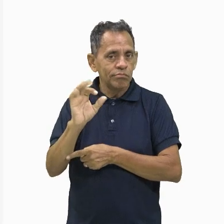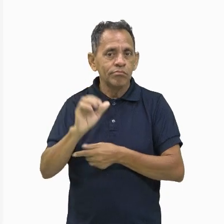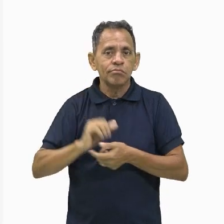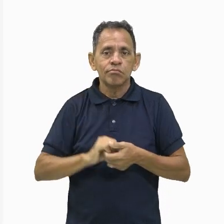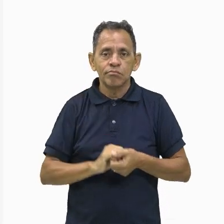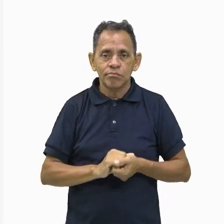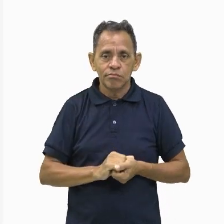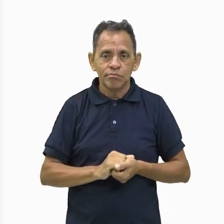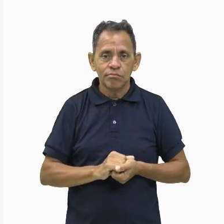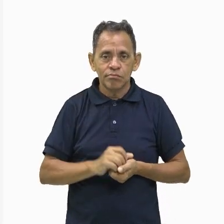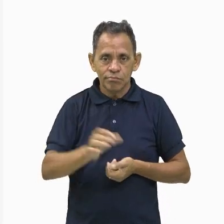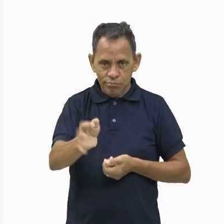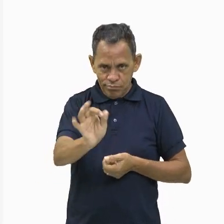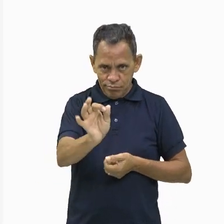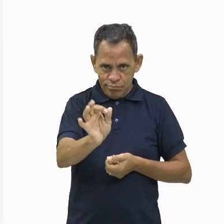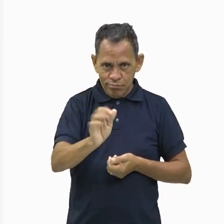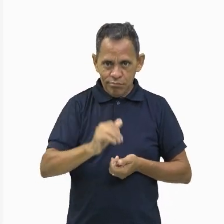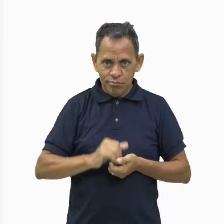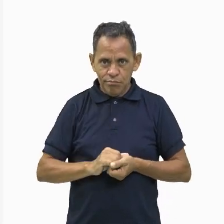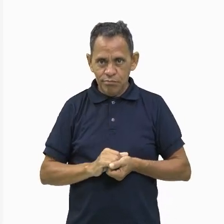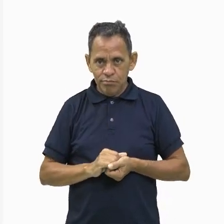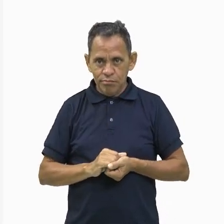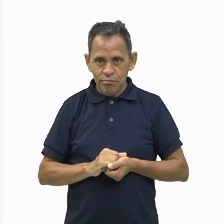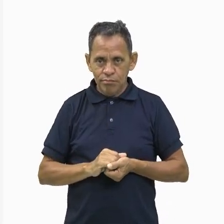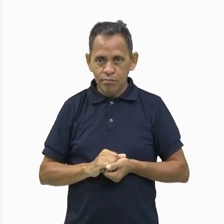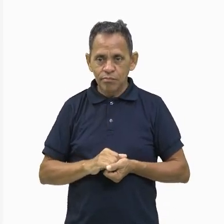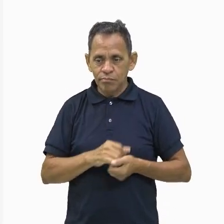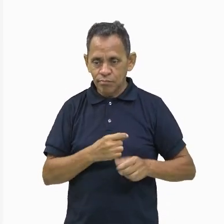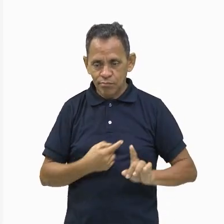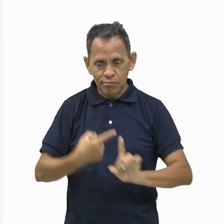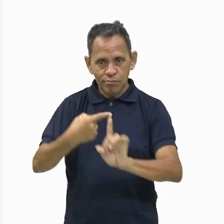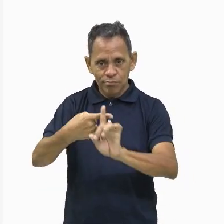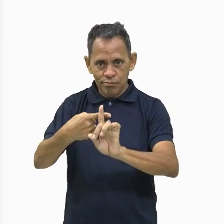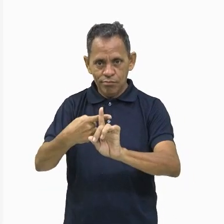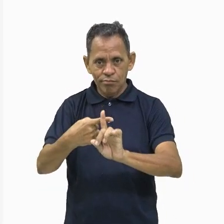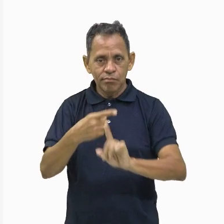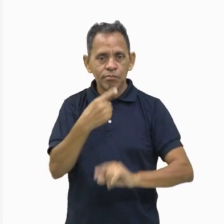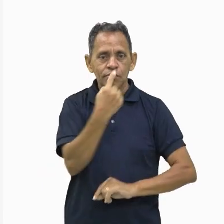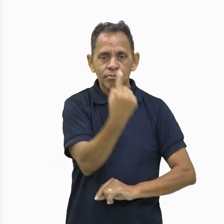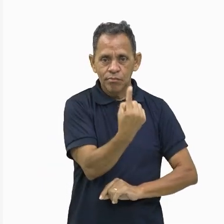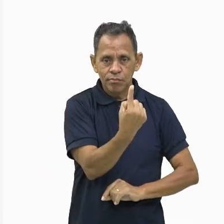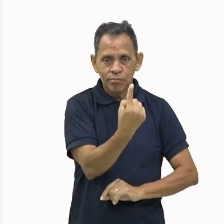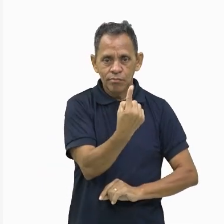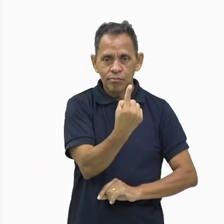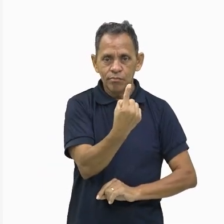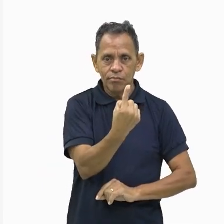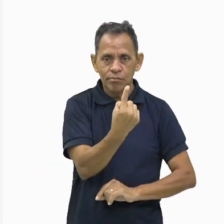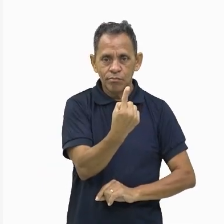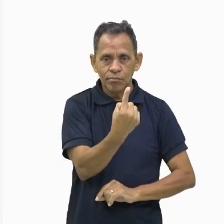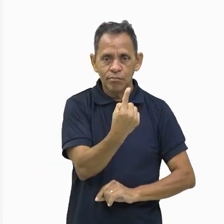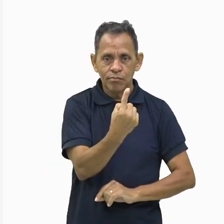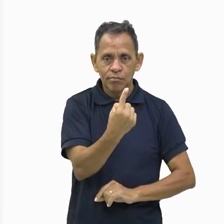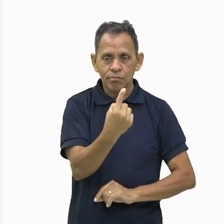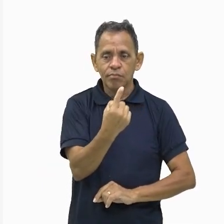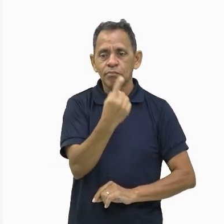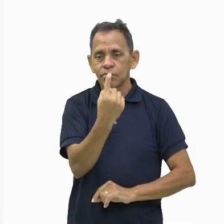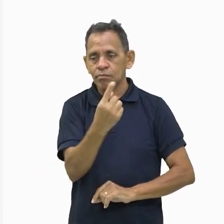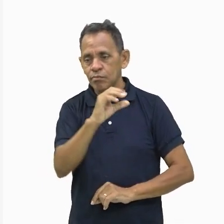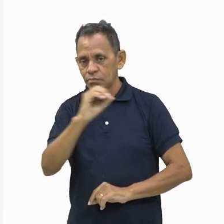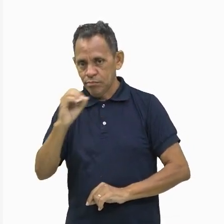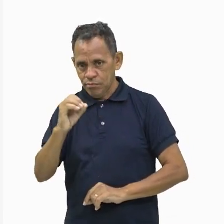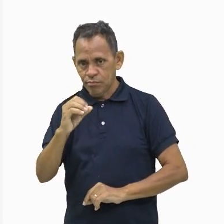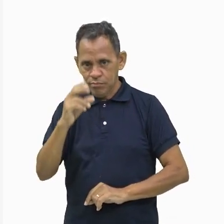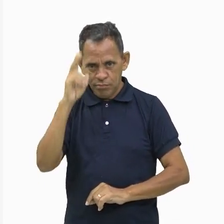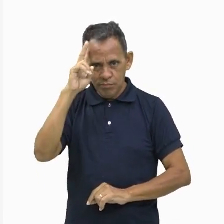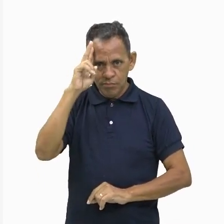certo? É aumento, então nós vamos adicionar o número 1, que é o todo, que é o 100%, né? Vamos adicionar